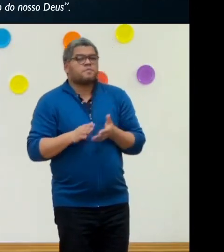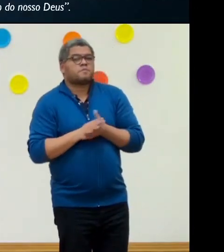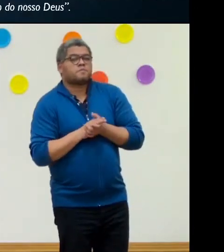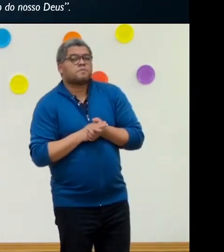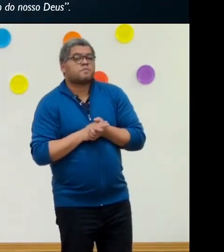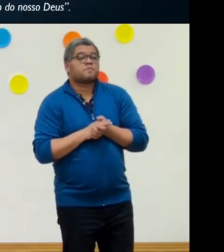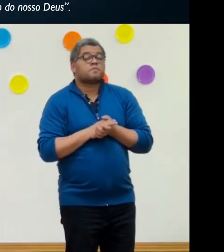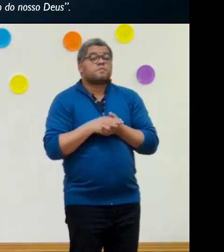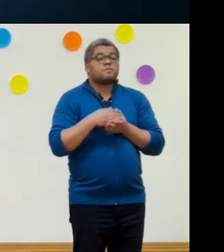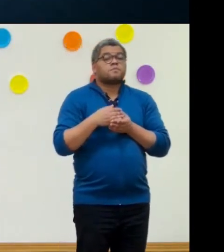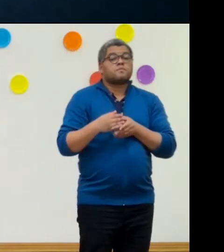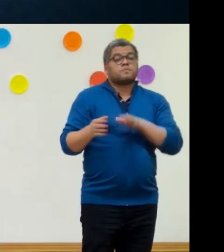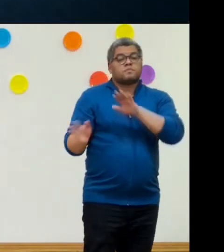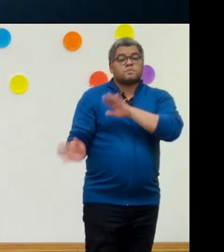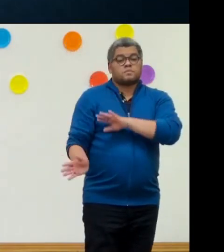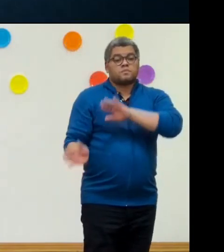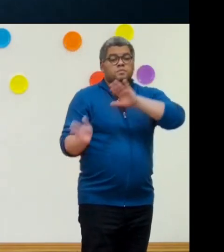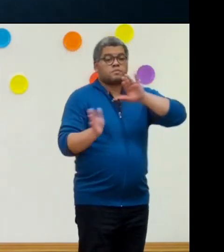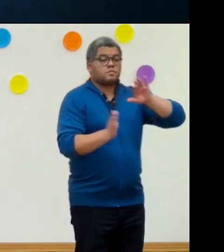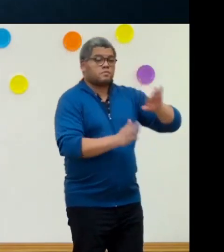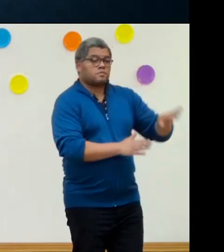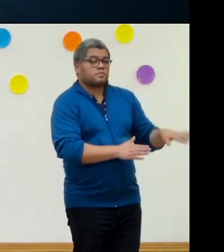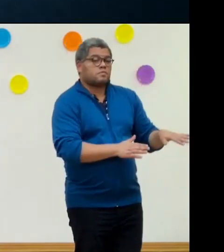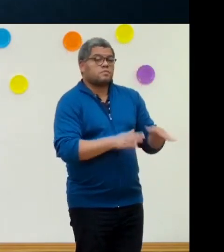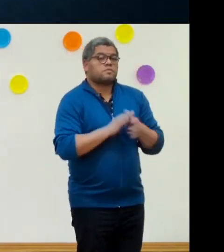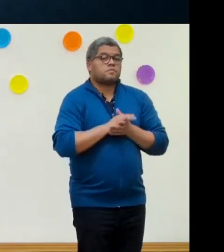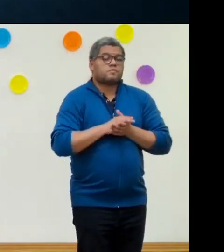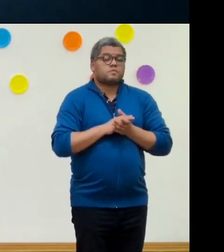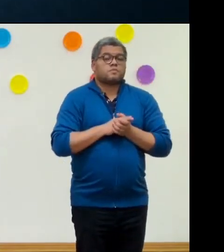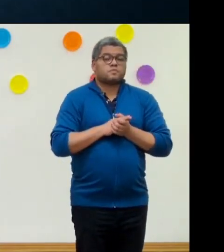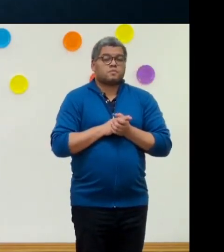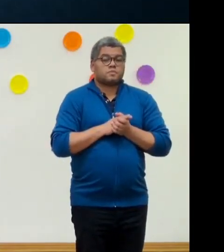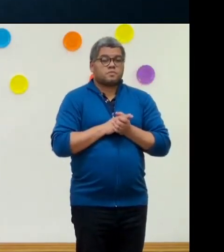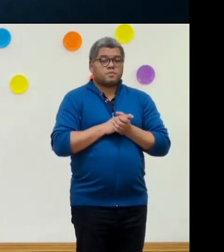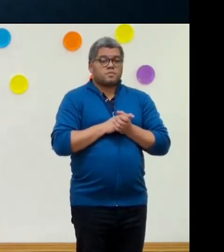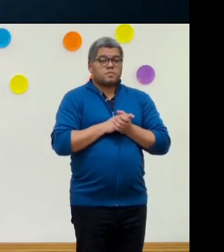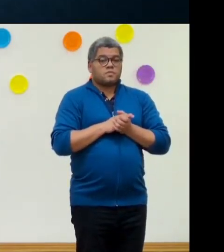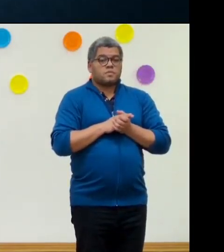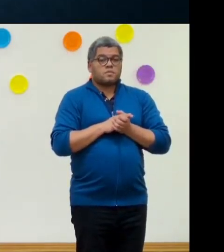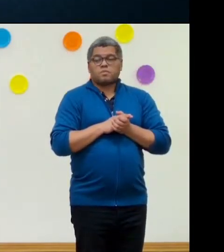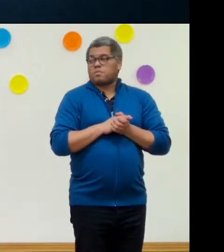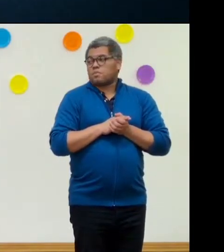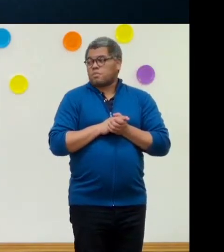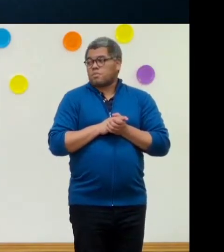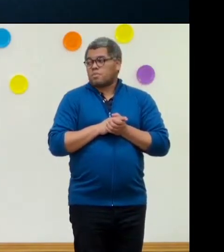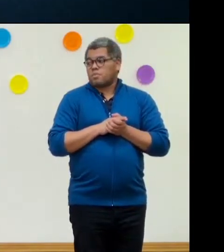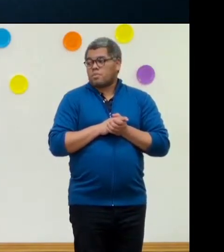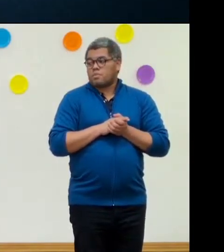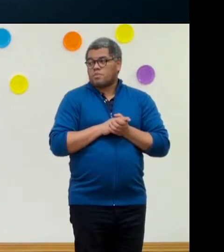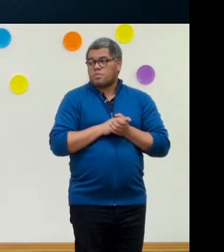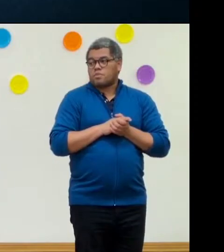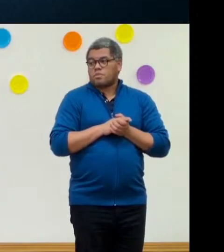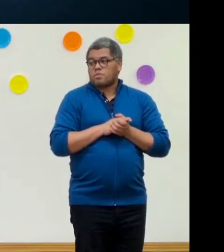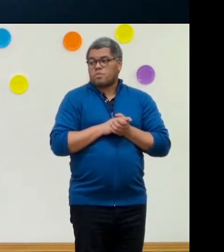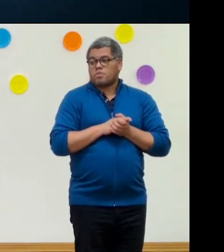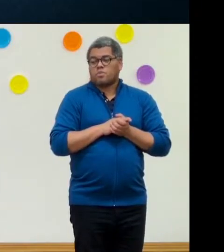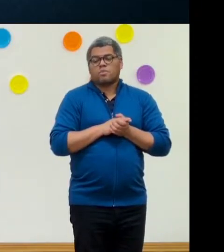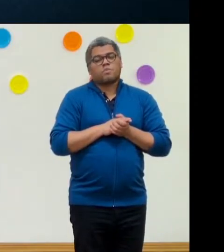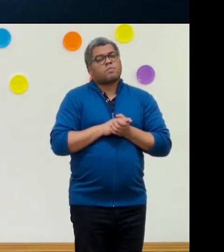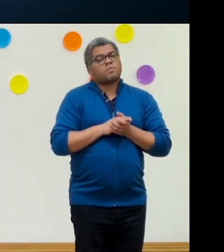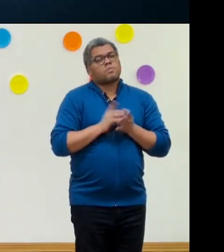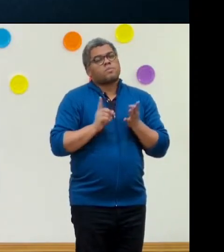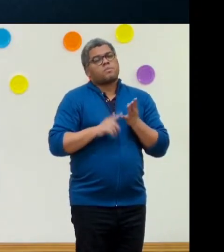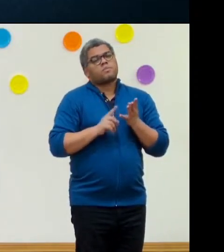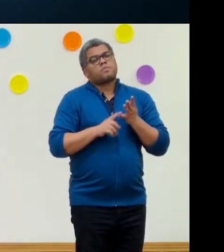E o último ponto agora, para a gente ir para o ponto final, talvez eu tenha passado do tempo, mas vamos lá, quero terminar. Como é que a